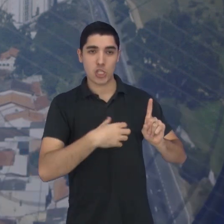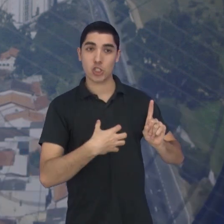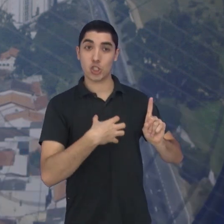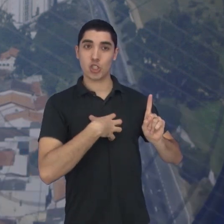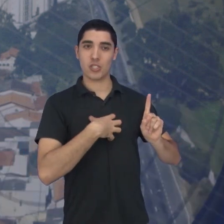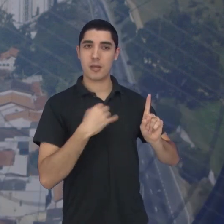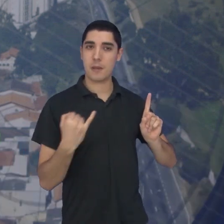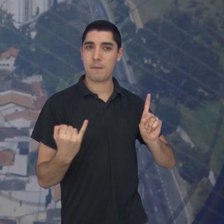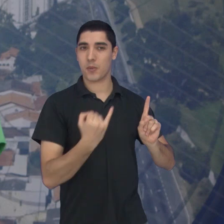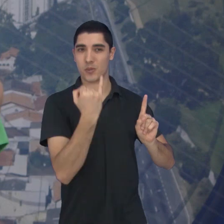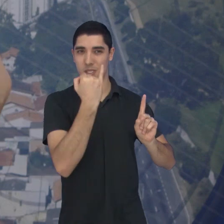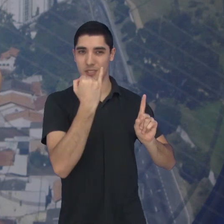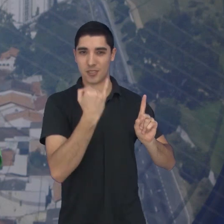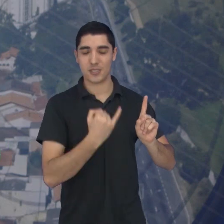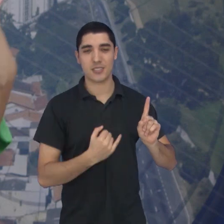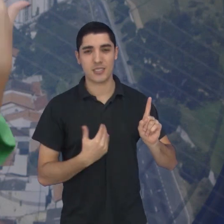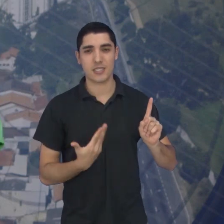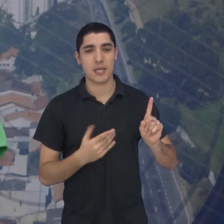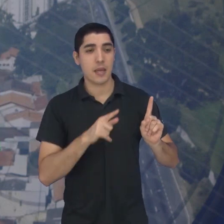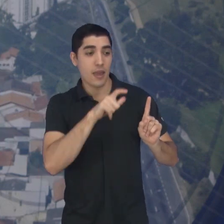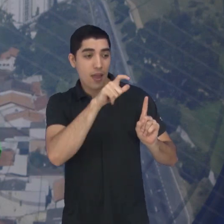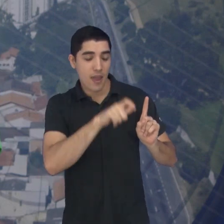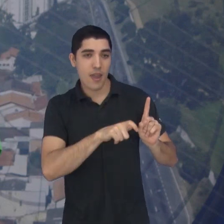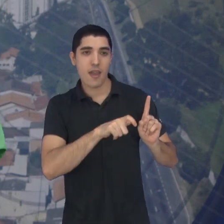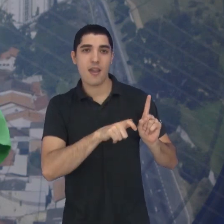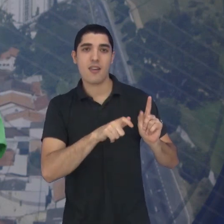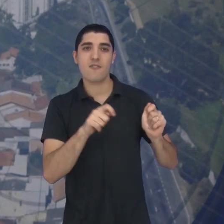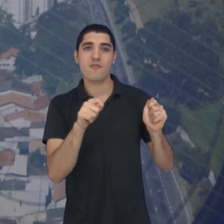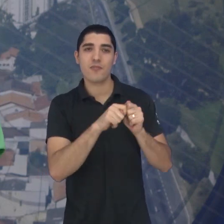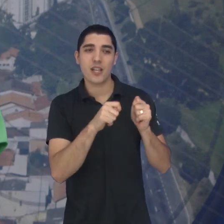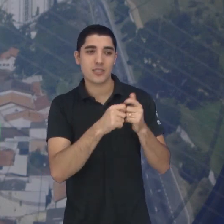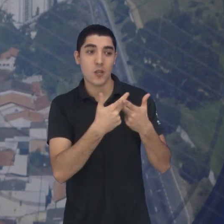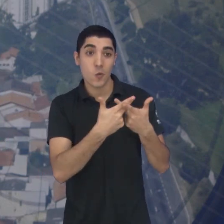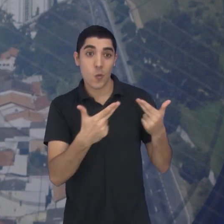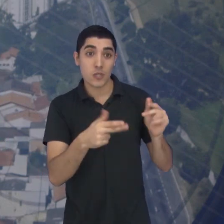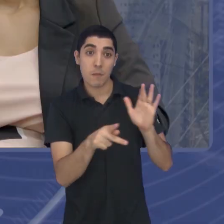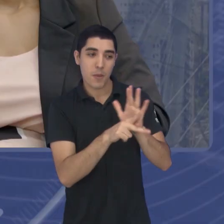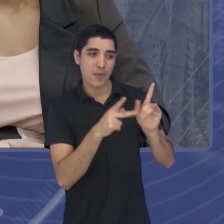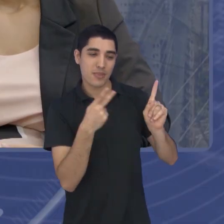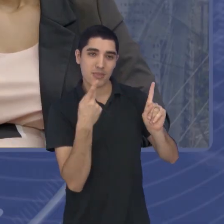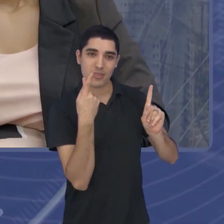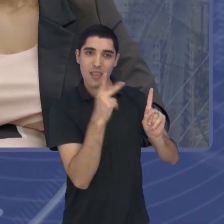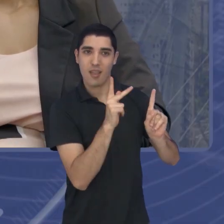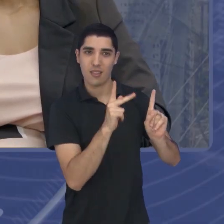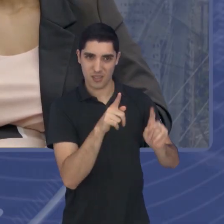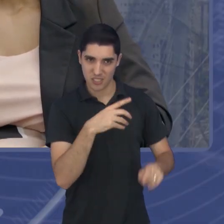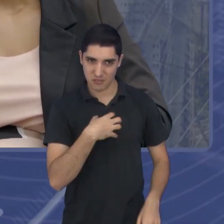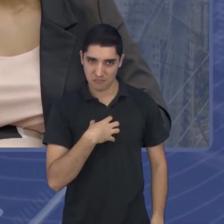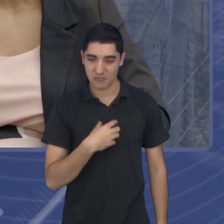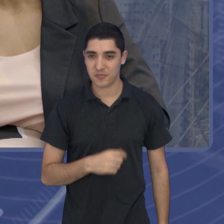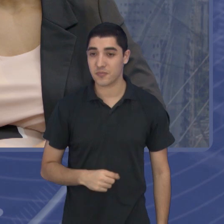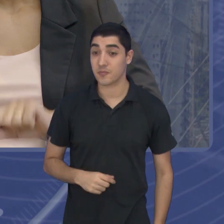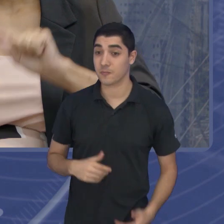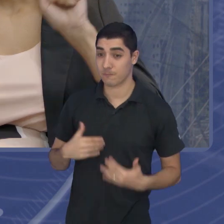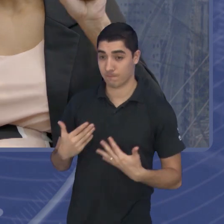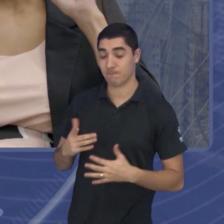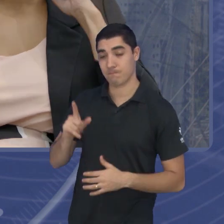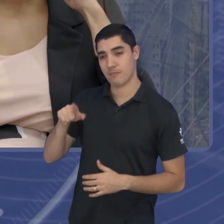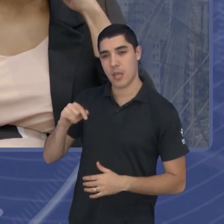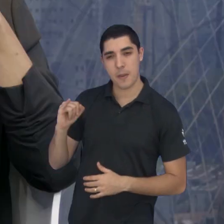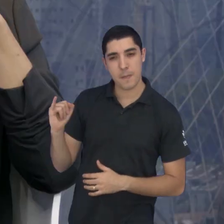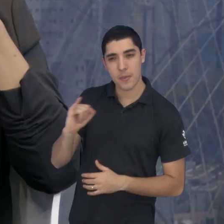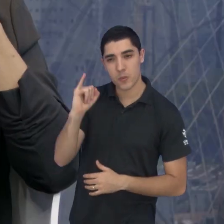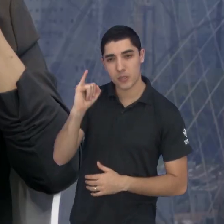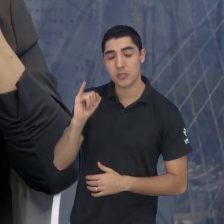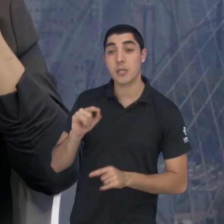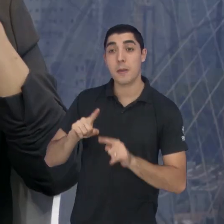não seja útil estar em casa, mas que ela está fazendo alguma coisa por ela. Eu acho que é importante, mas eu vou voltar nesse ponto